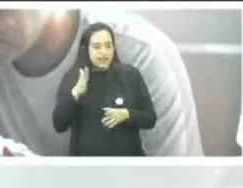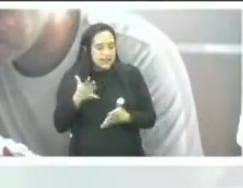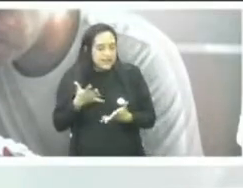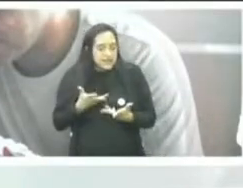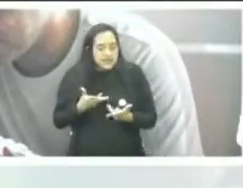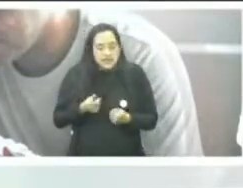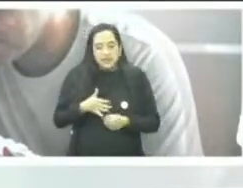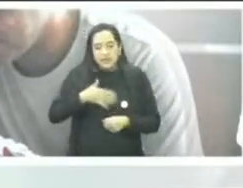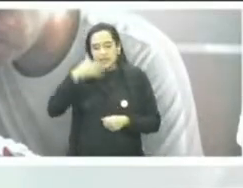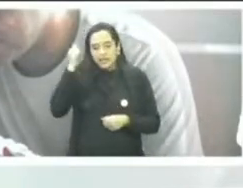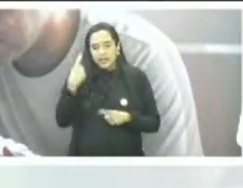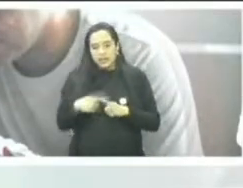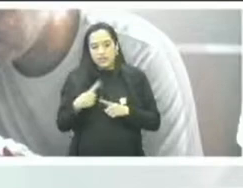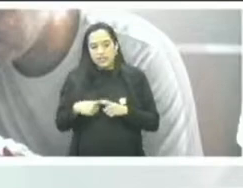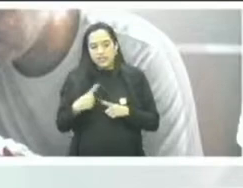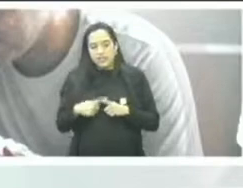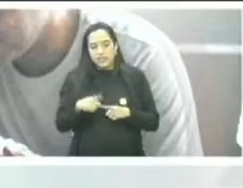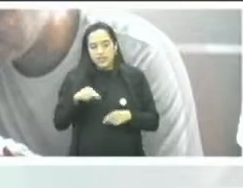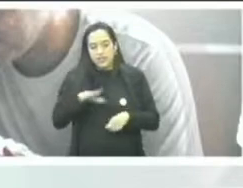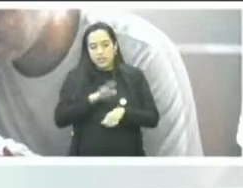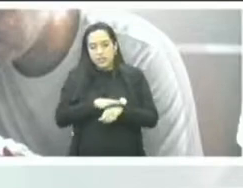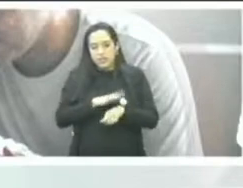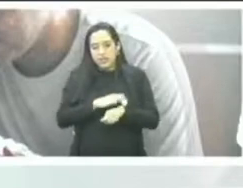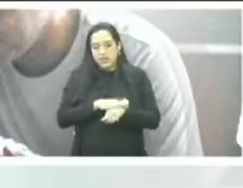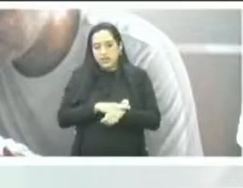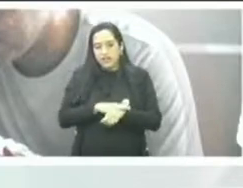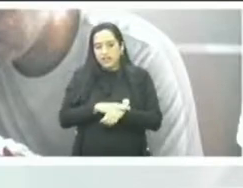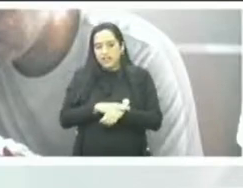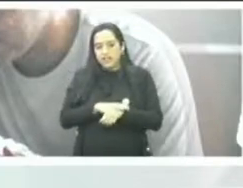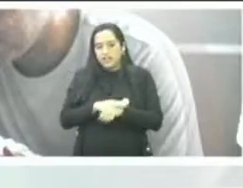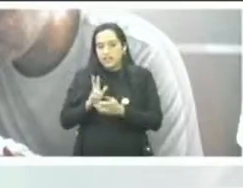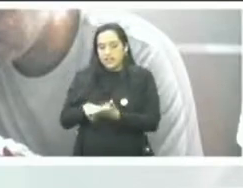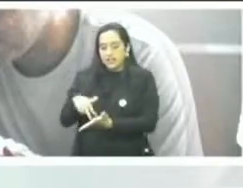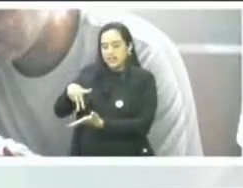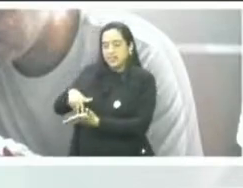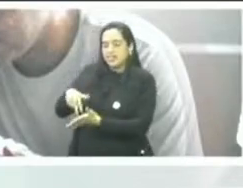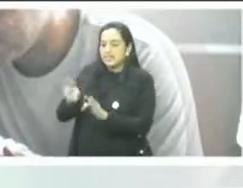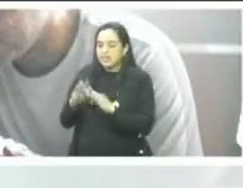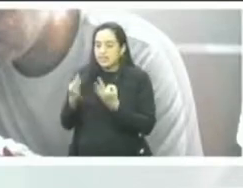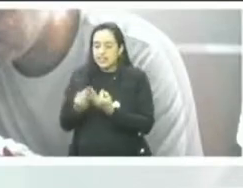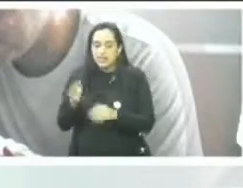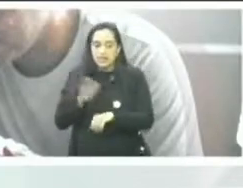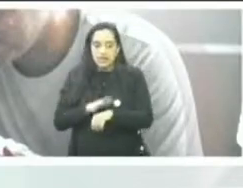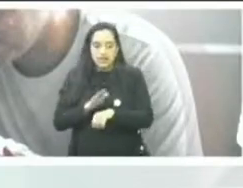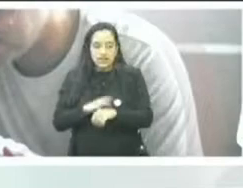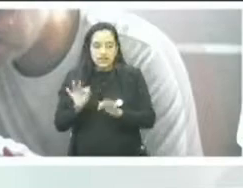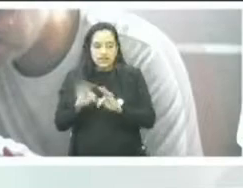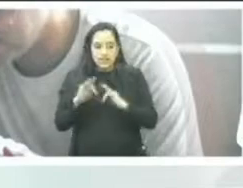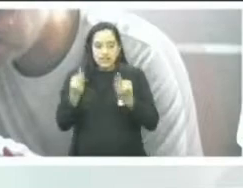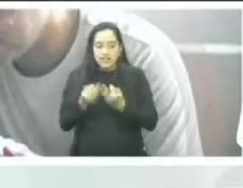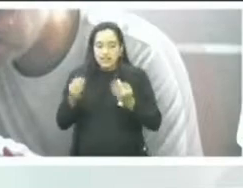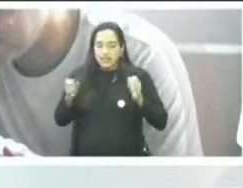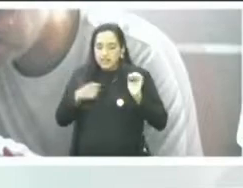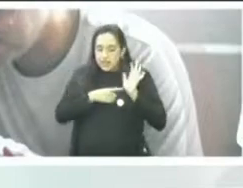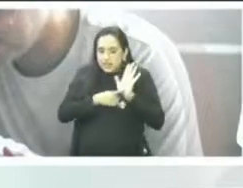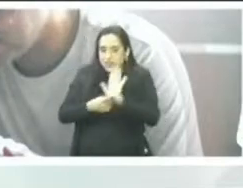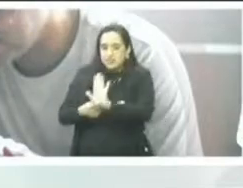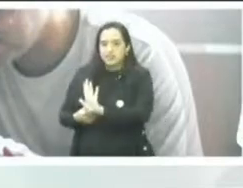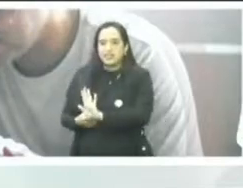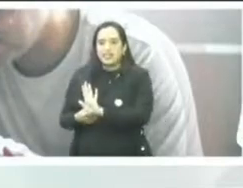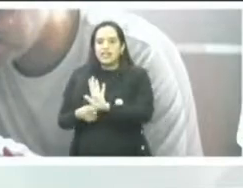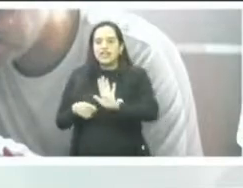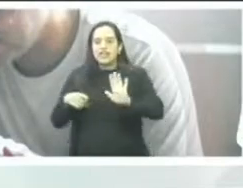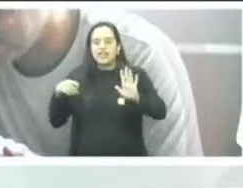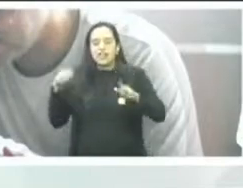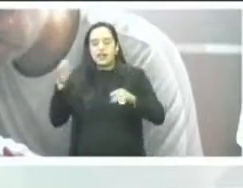preferidas, porque é o momento do protagonismo da família. É o momento que a família brilha. É o momento que a família